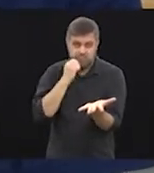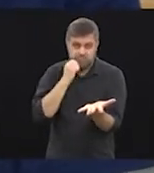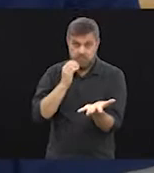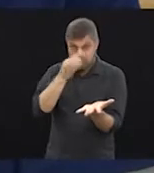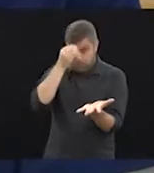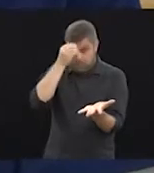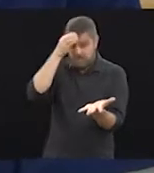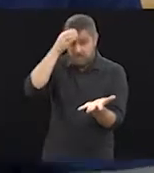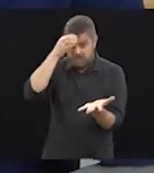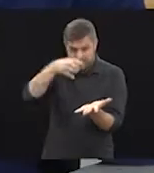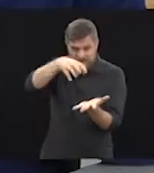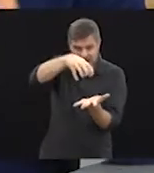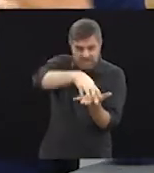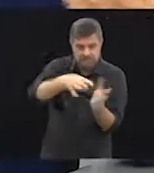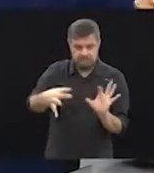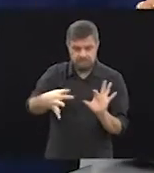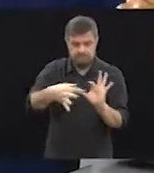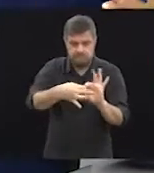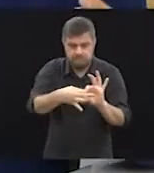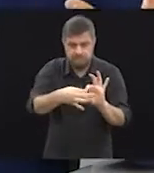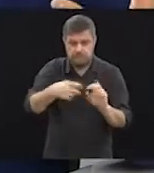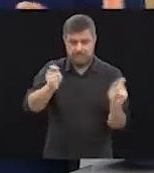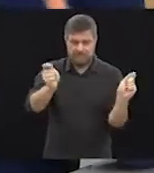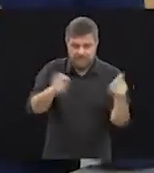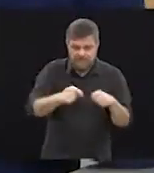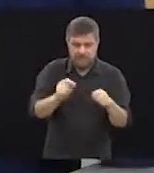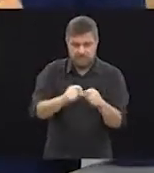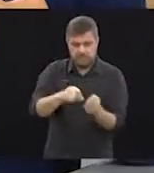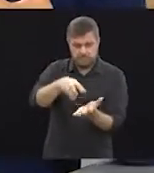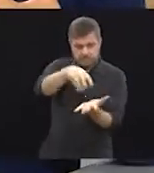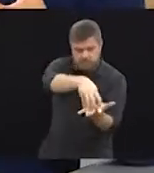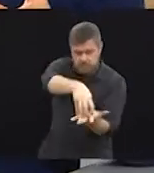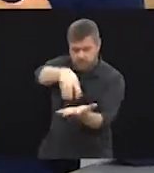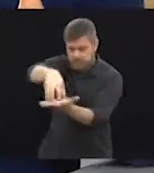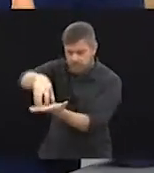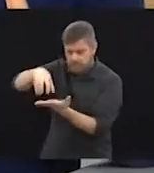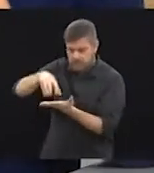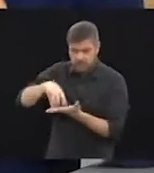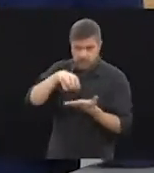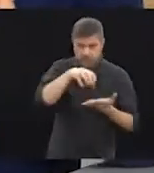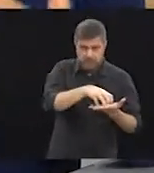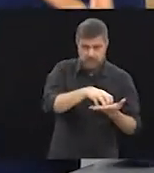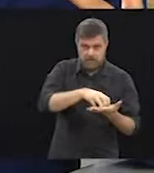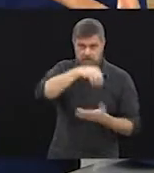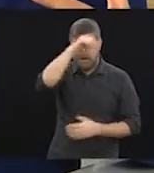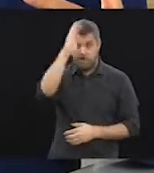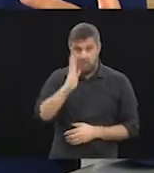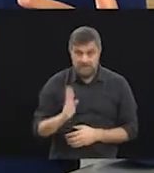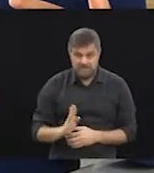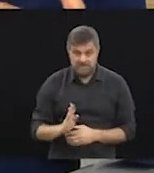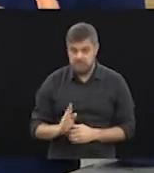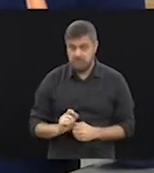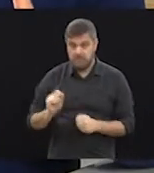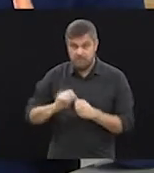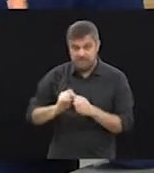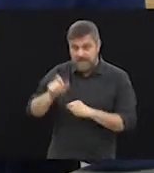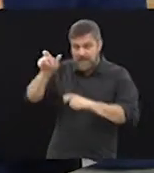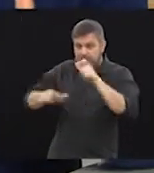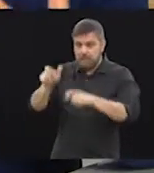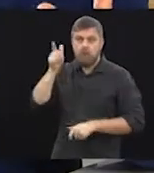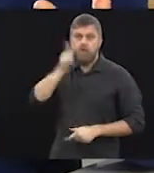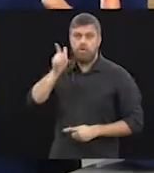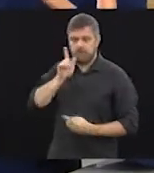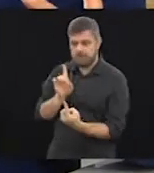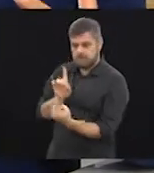até tratamentos paliativos. Esses centros integrados, eles podem se distribuir de maneira territorial no país, de modo a